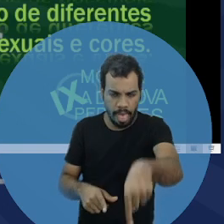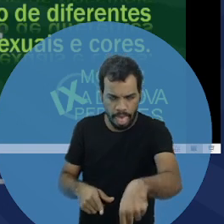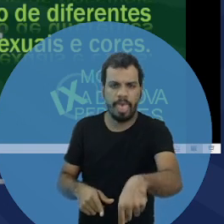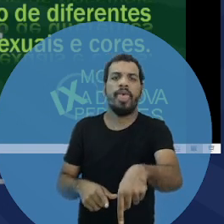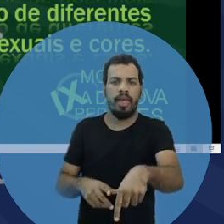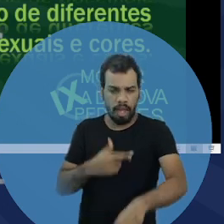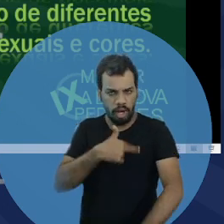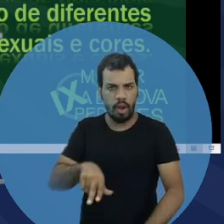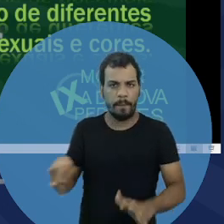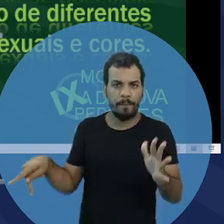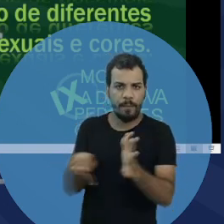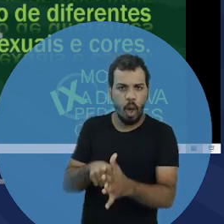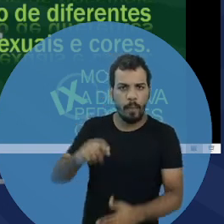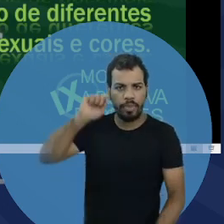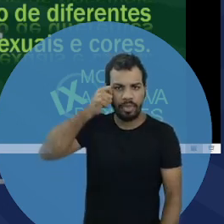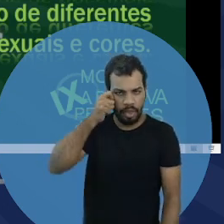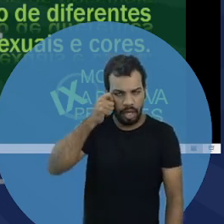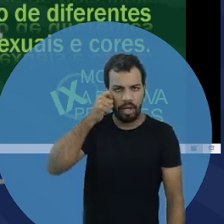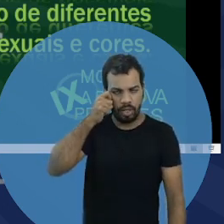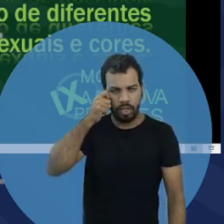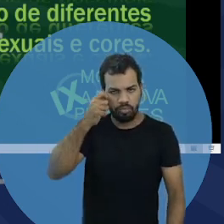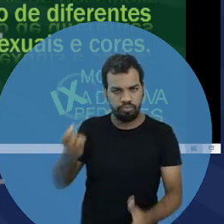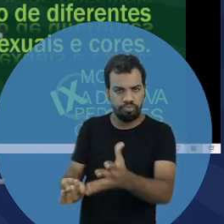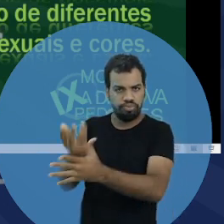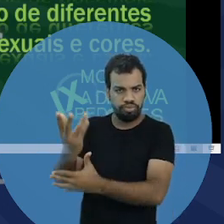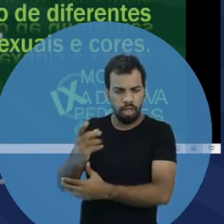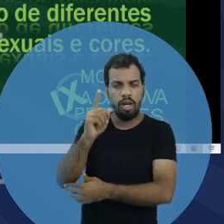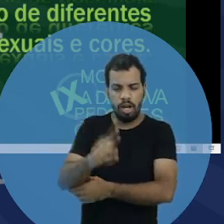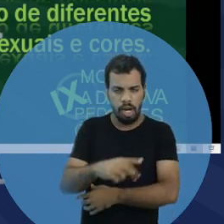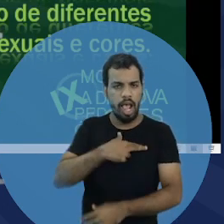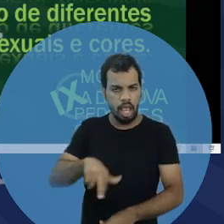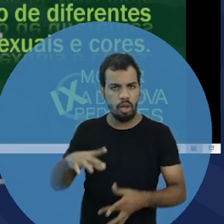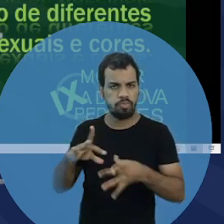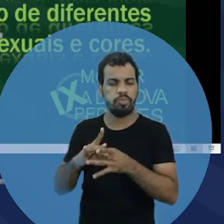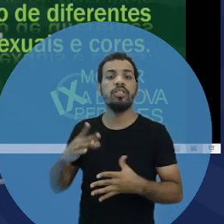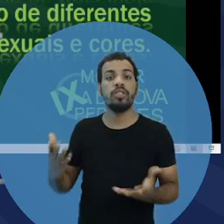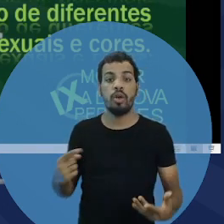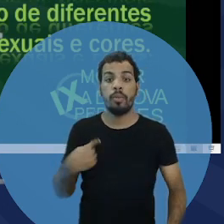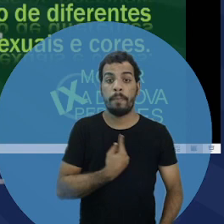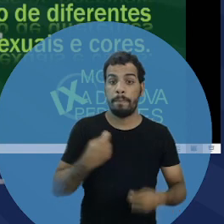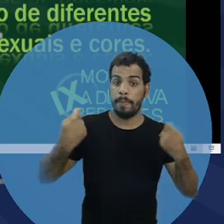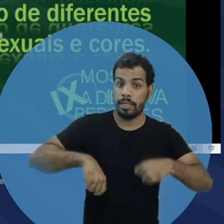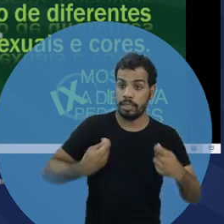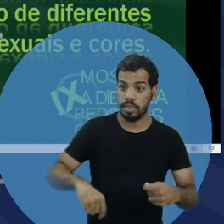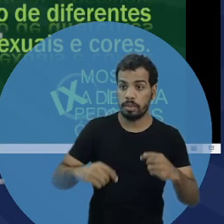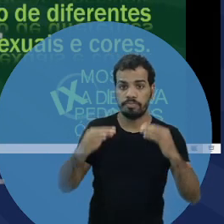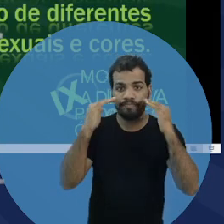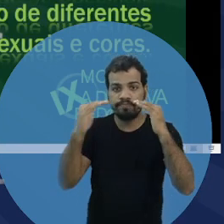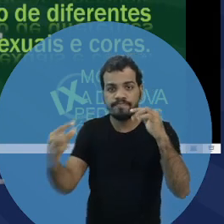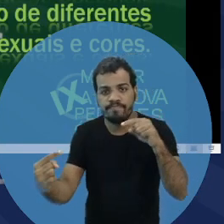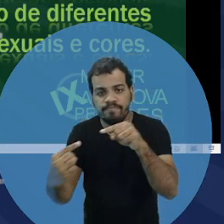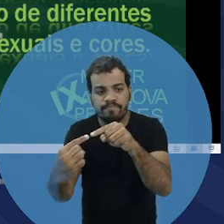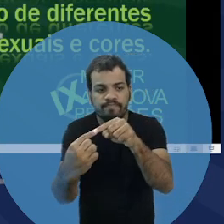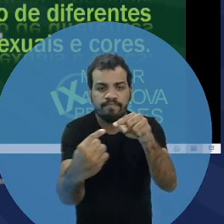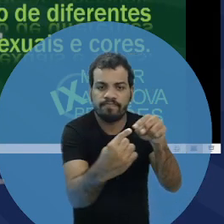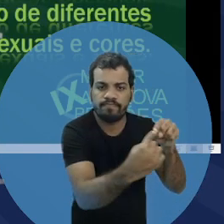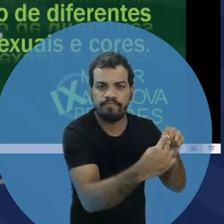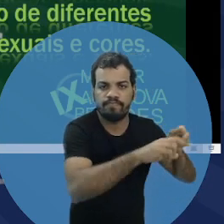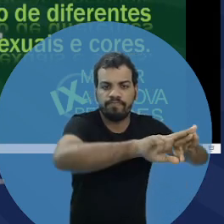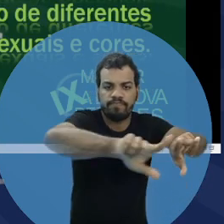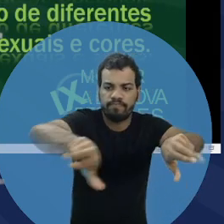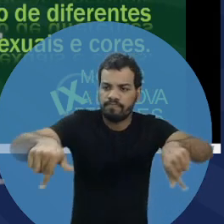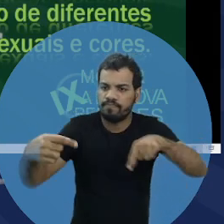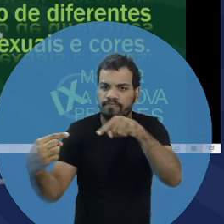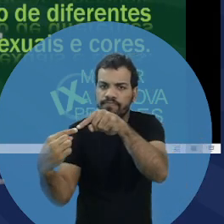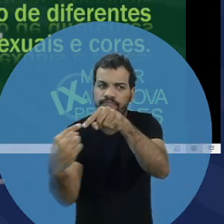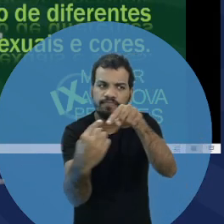De matriz africana. E aí a gente precisa estar contemplando essas diversidades, tá certo?